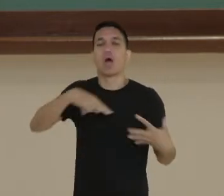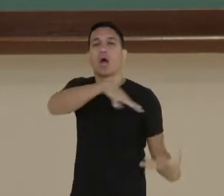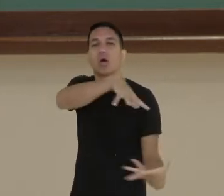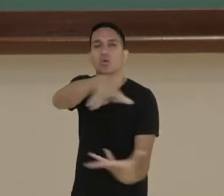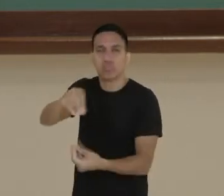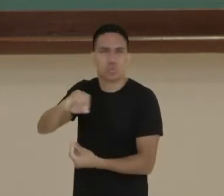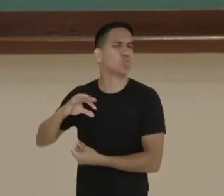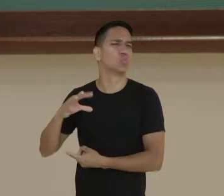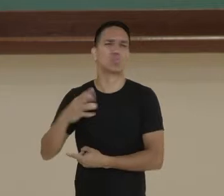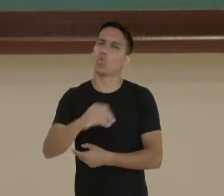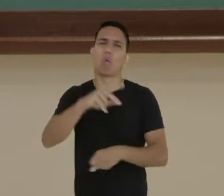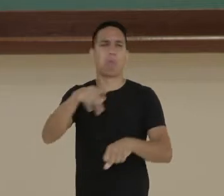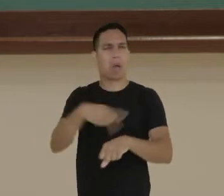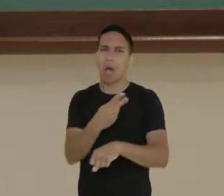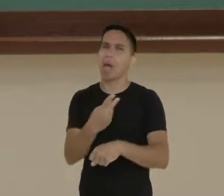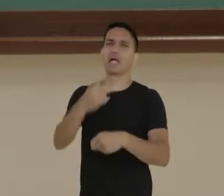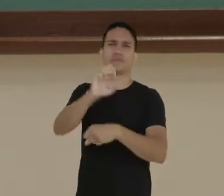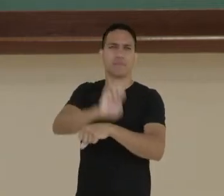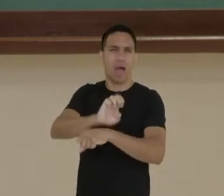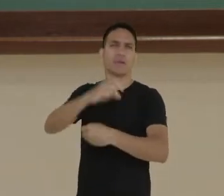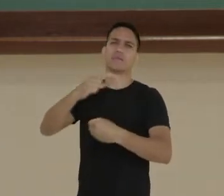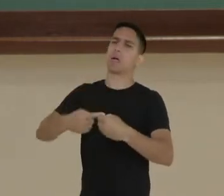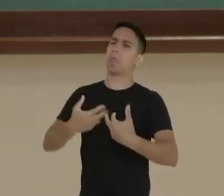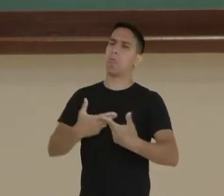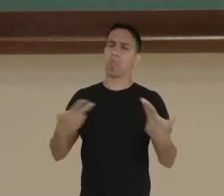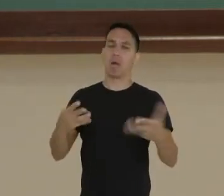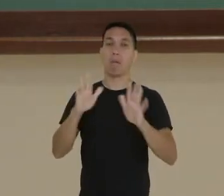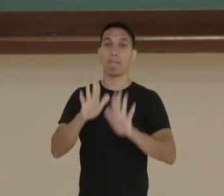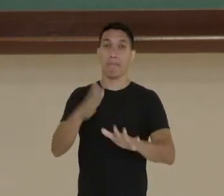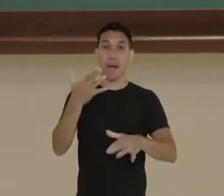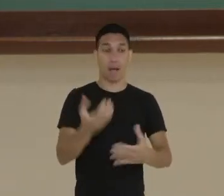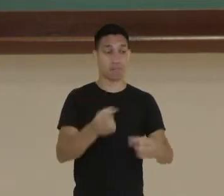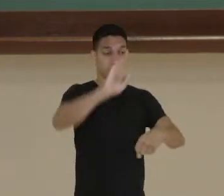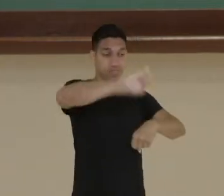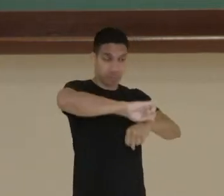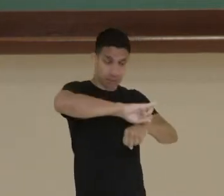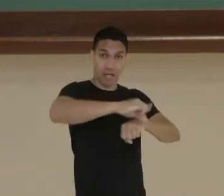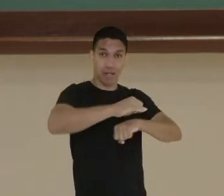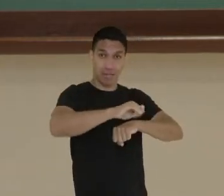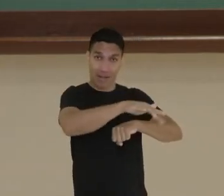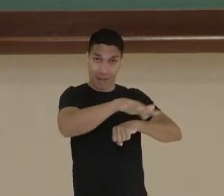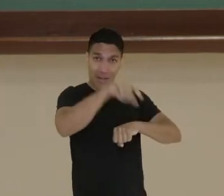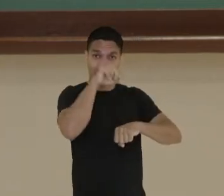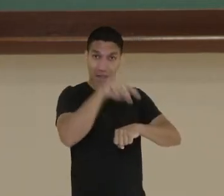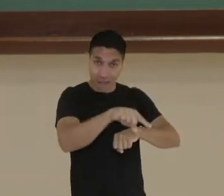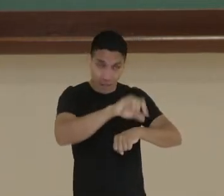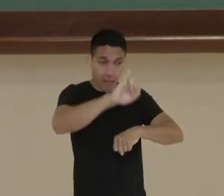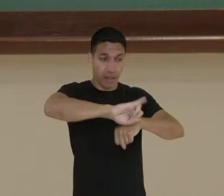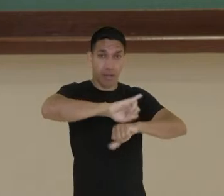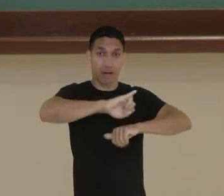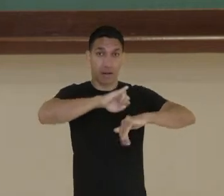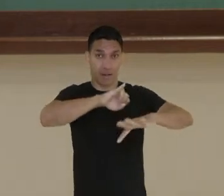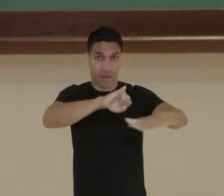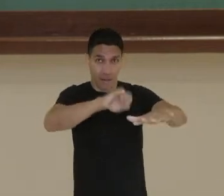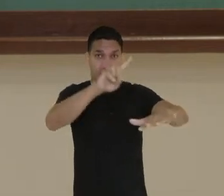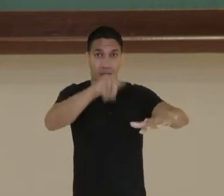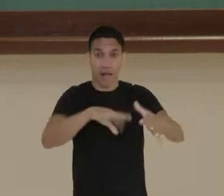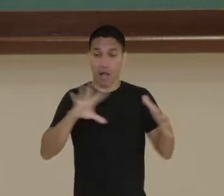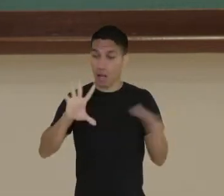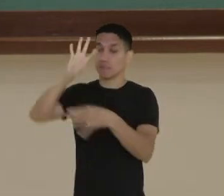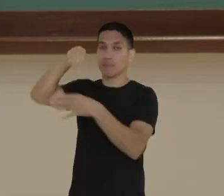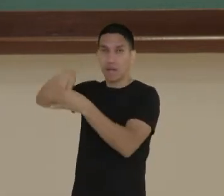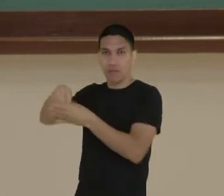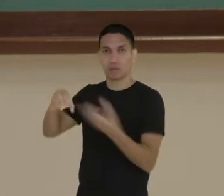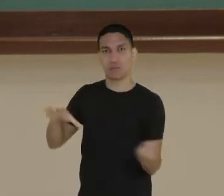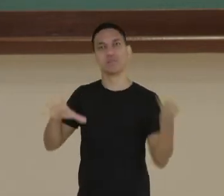país, nosso estado, cidade e assim por diante. Enquanto que a matriz elétrica ela faz parte dessa matriz energética,